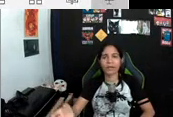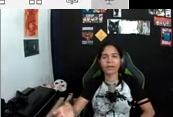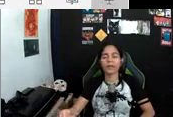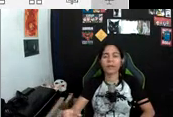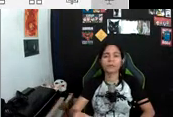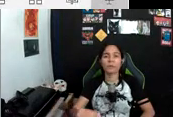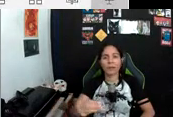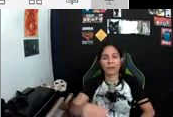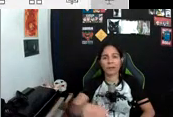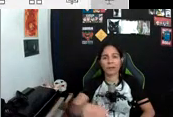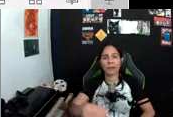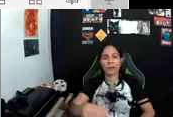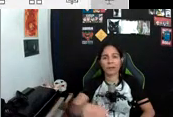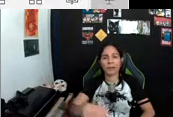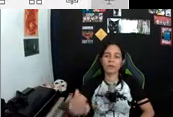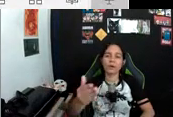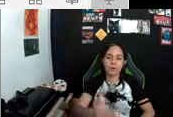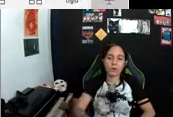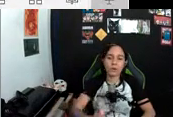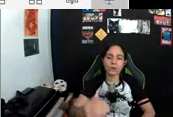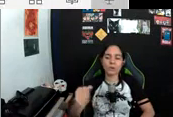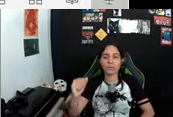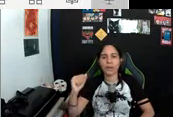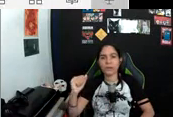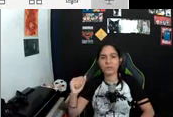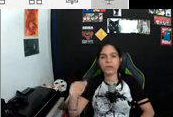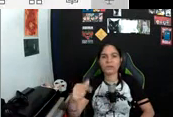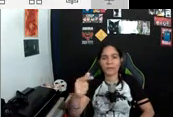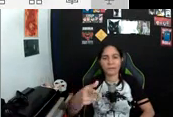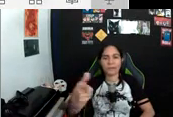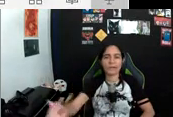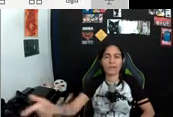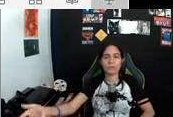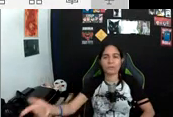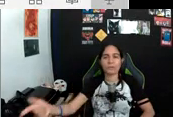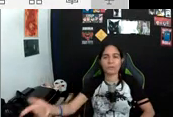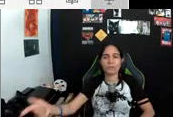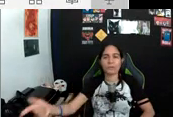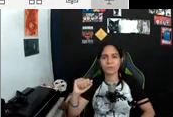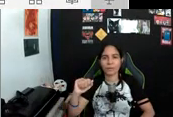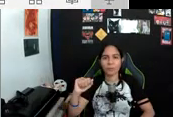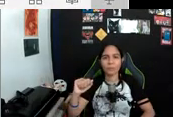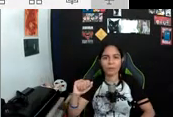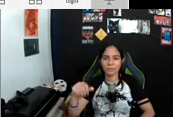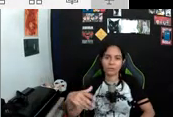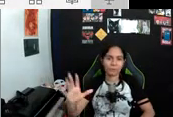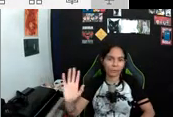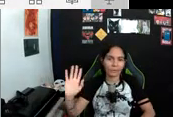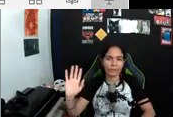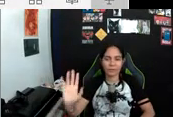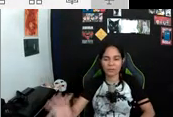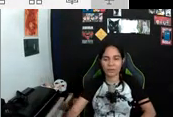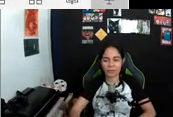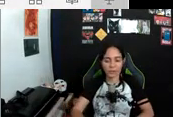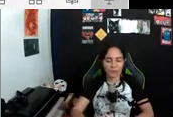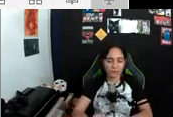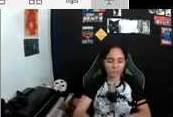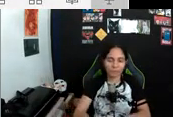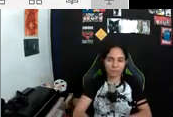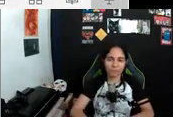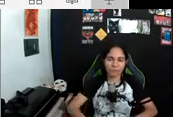não deixar. No caso, quando ela denunciou, o médico ele teve que arcar com os custos do equipamento, que com certeza